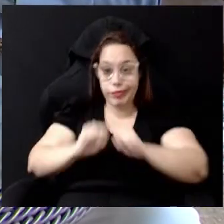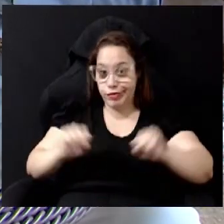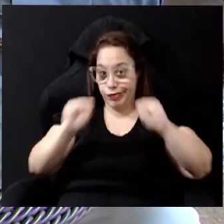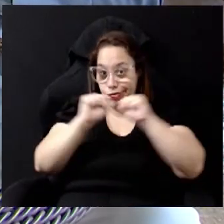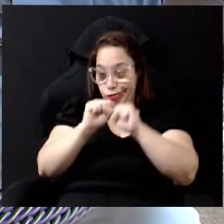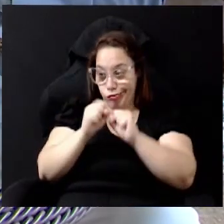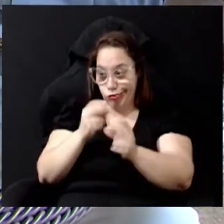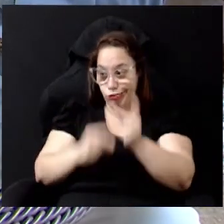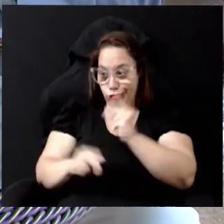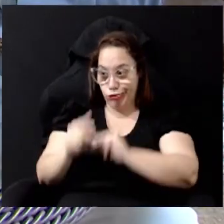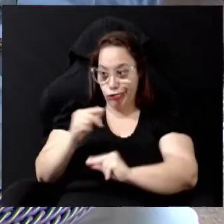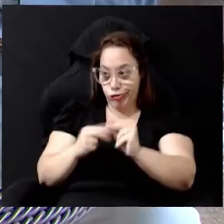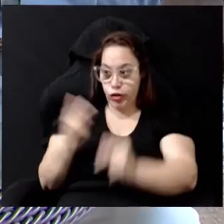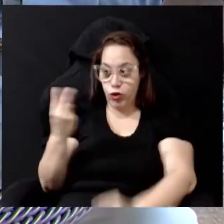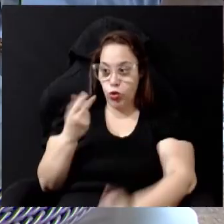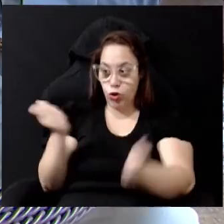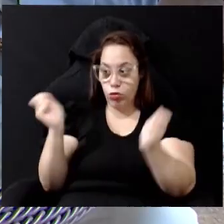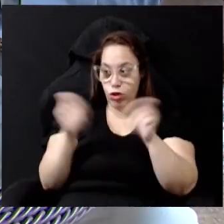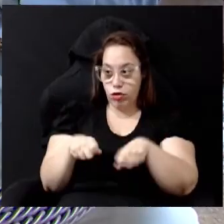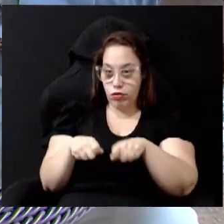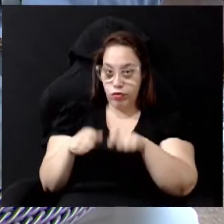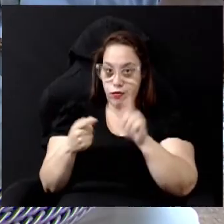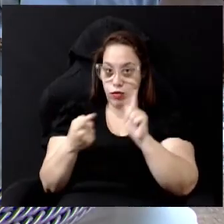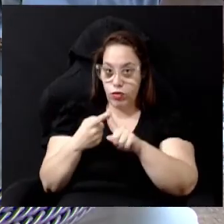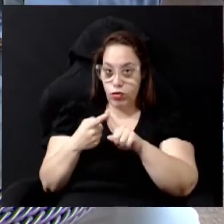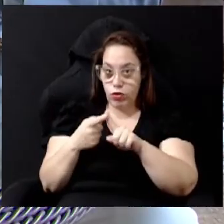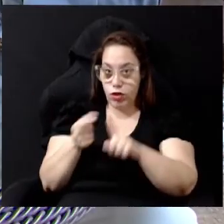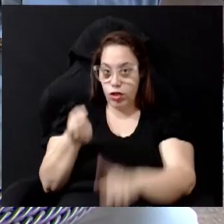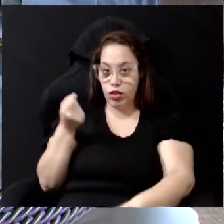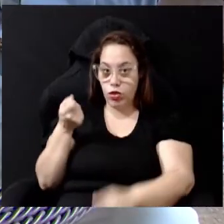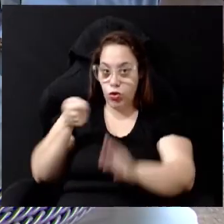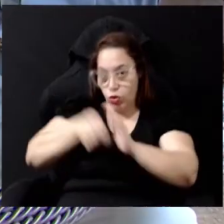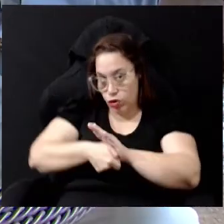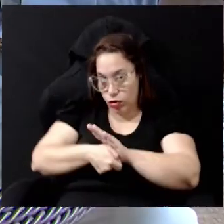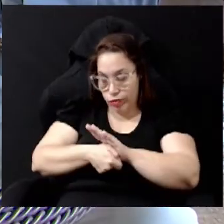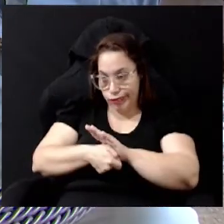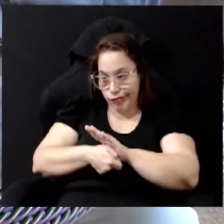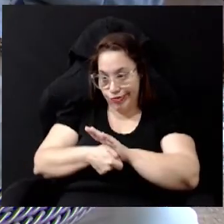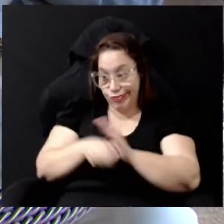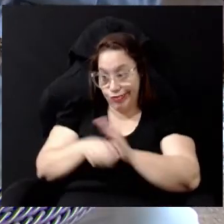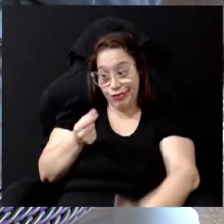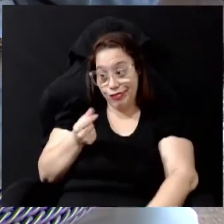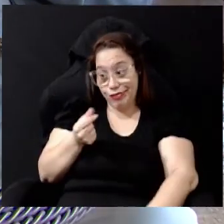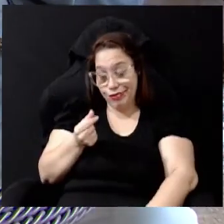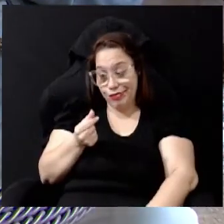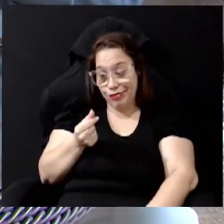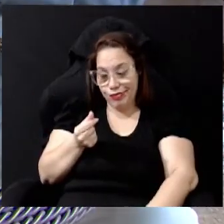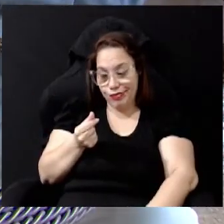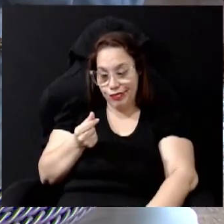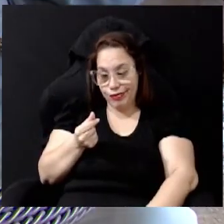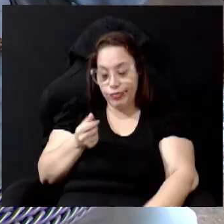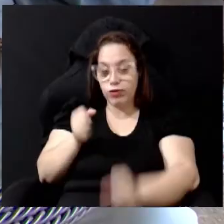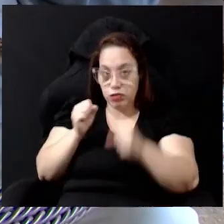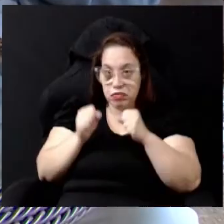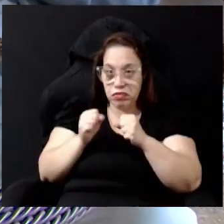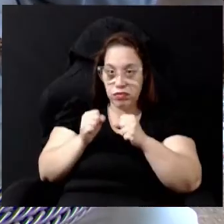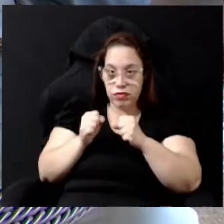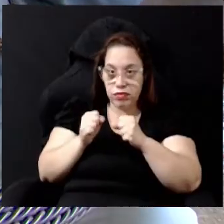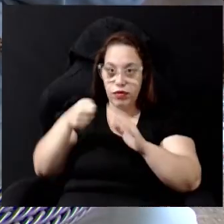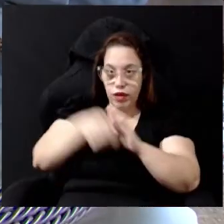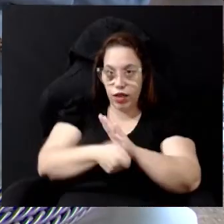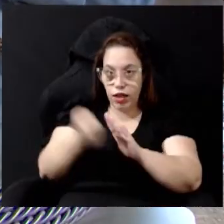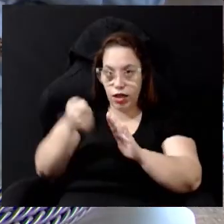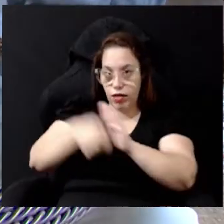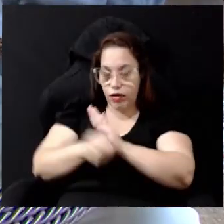duas possibilidades. Ou você tem alguma sobra de recursos financeiros, e com essa sobrinha de recursos financeiros você pode aplicar essa sobrinha